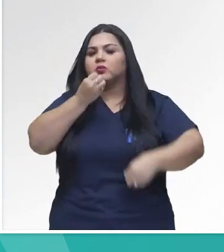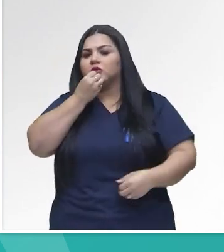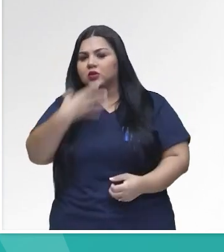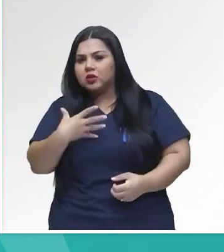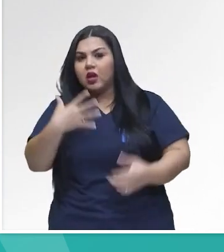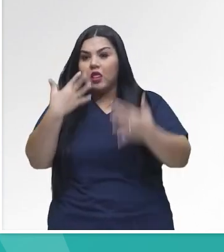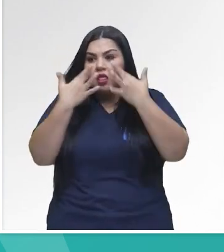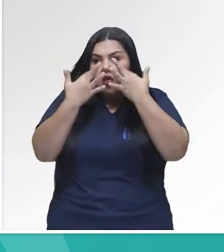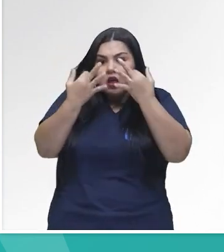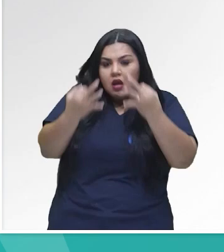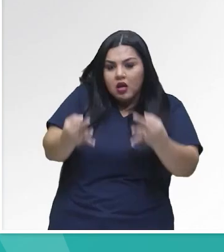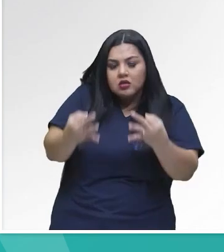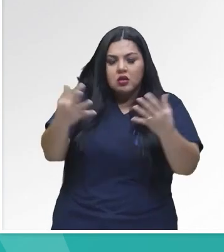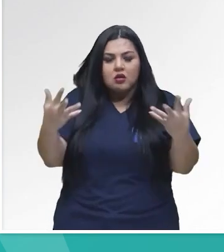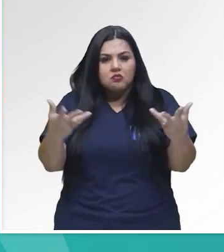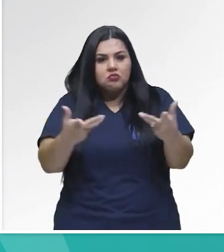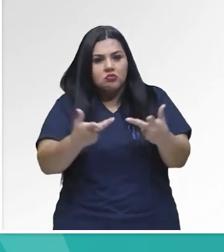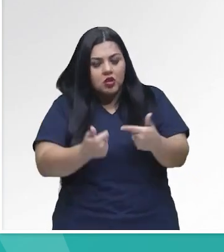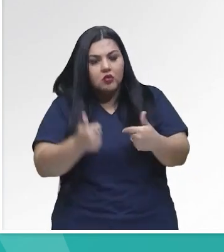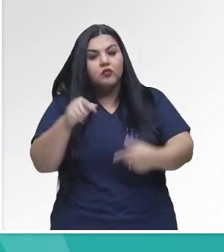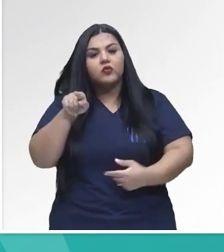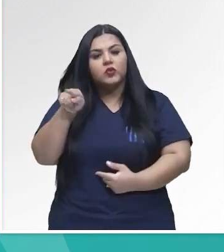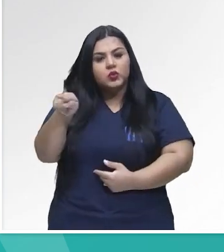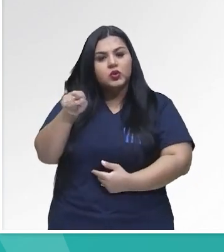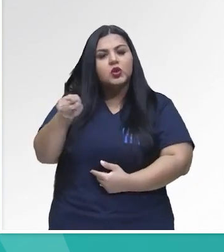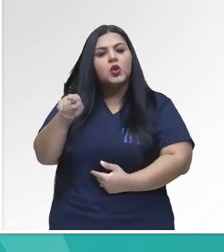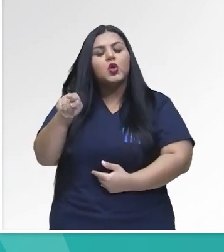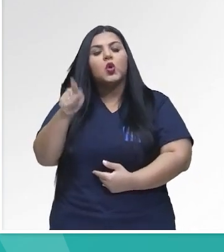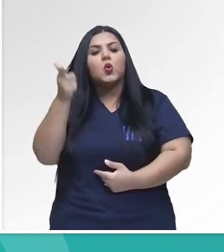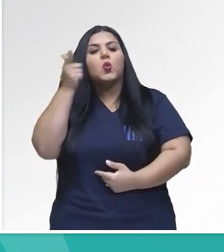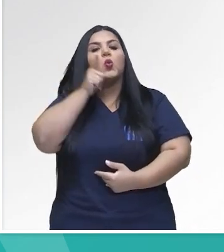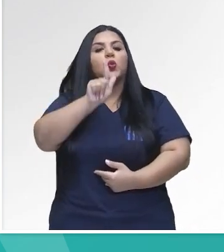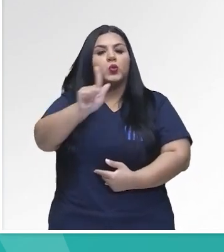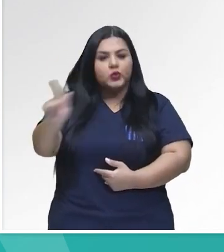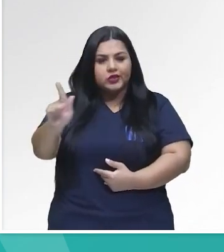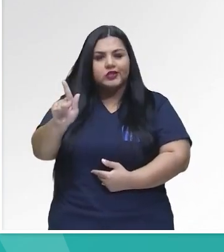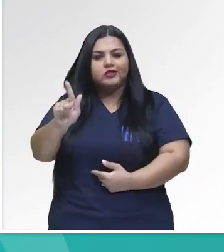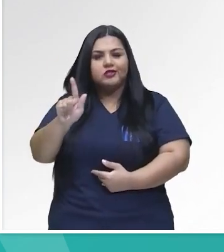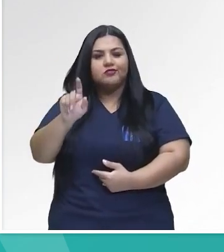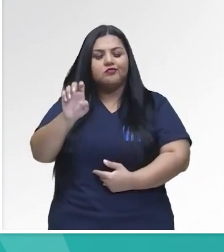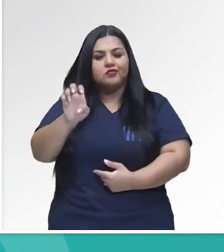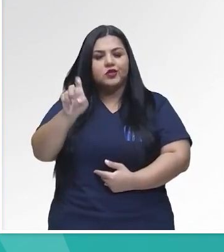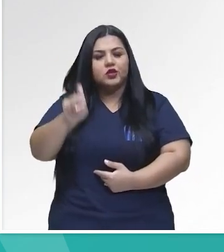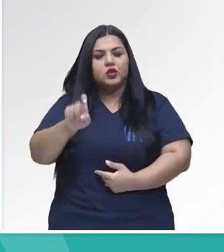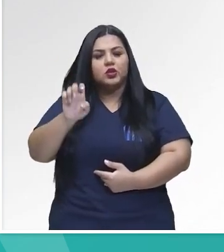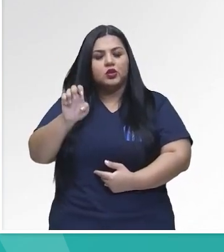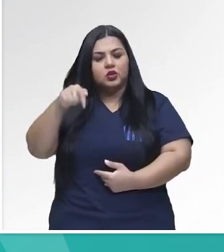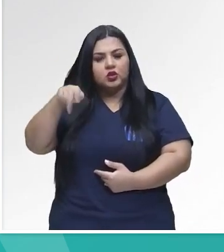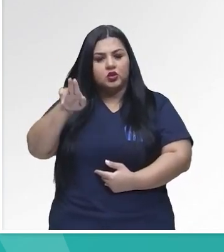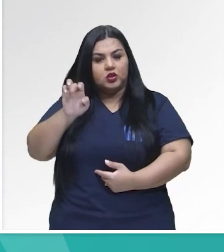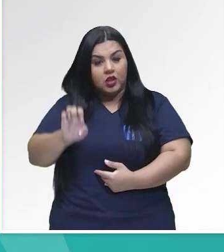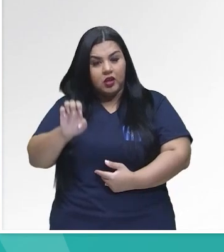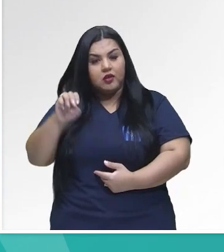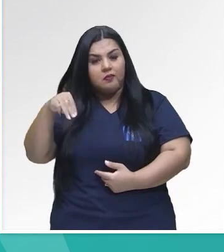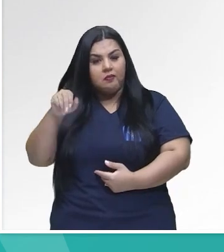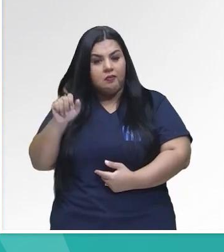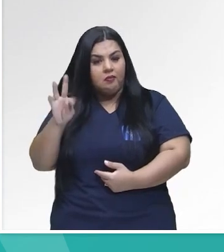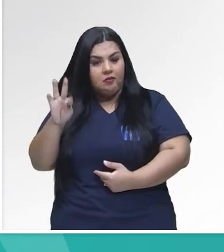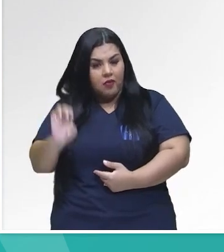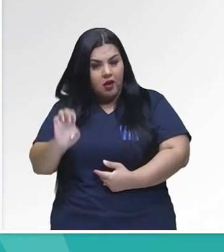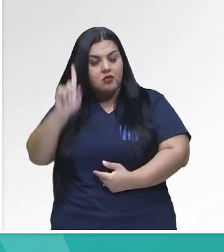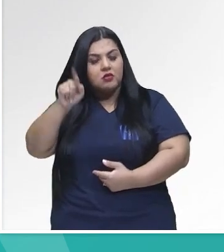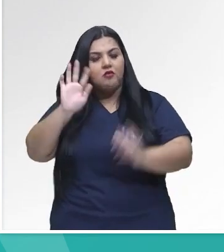bastante habilidade para você chegar até o checkmate, que é o objetivo principal do rei.